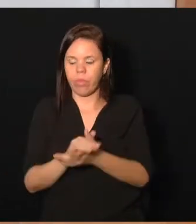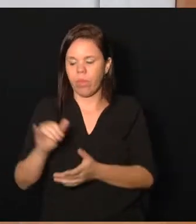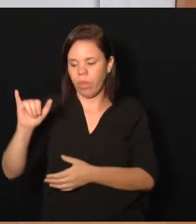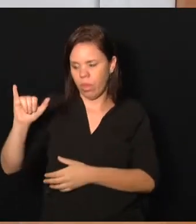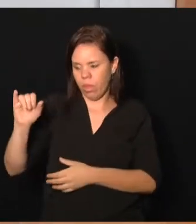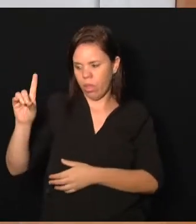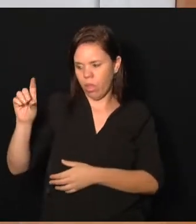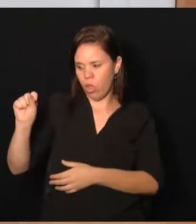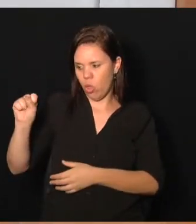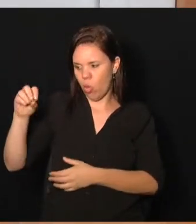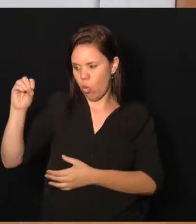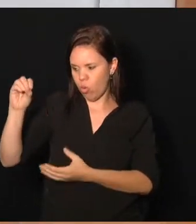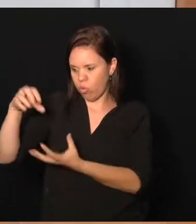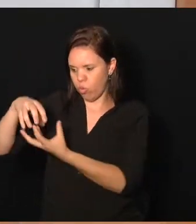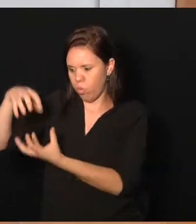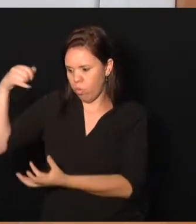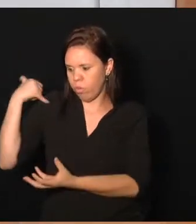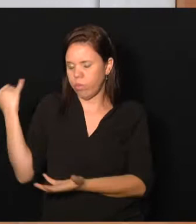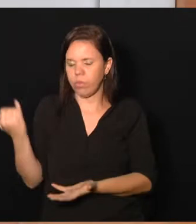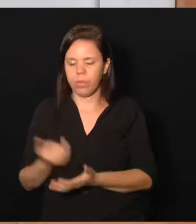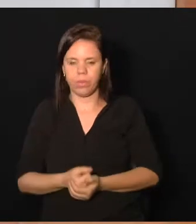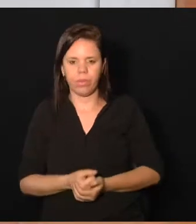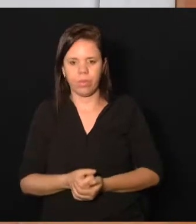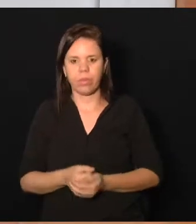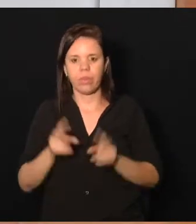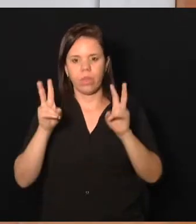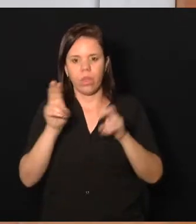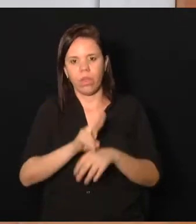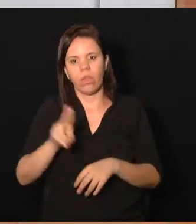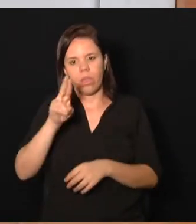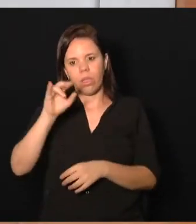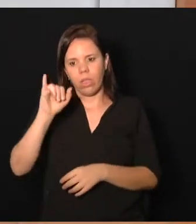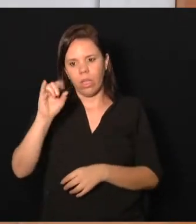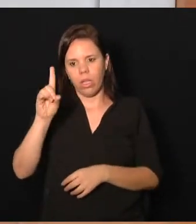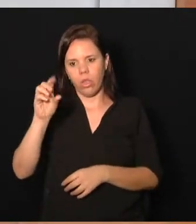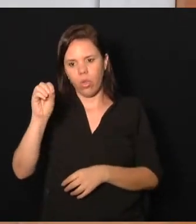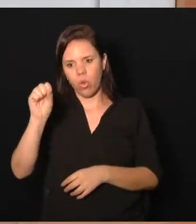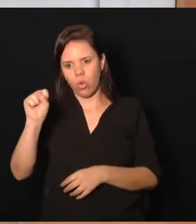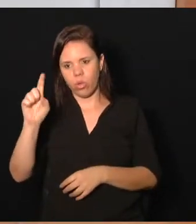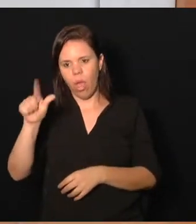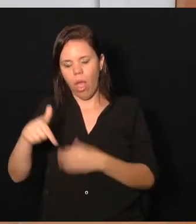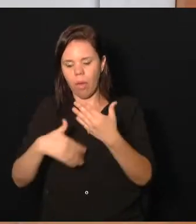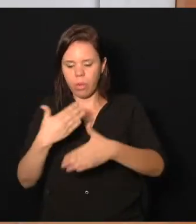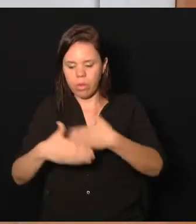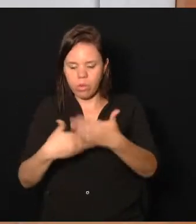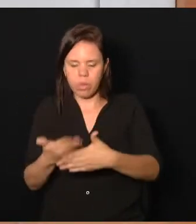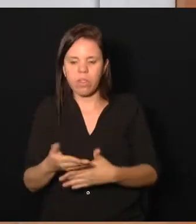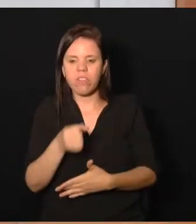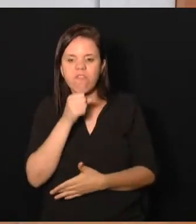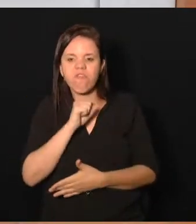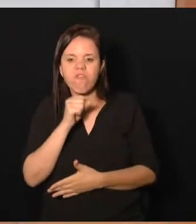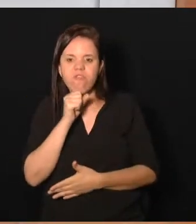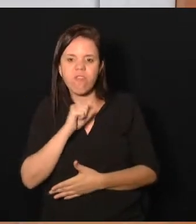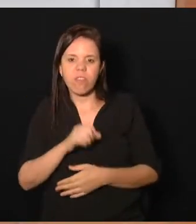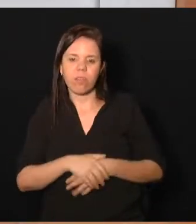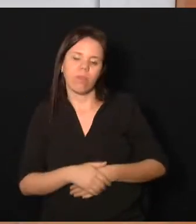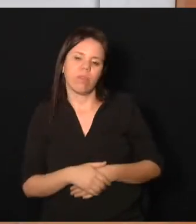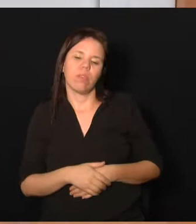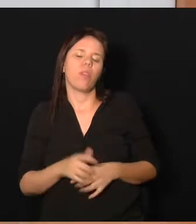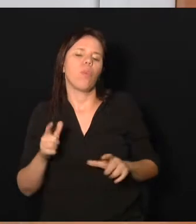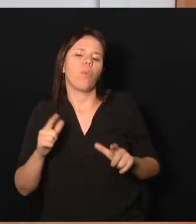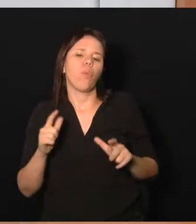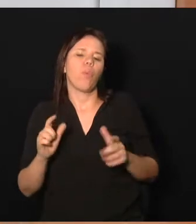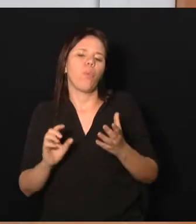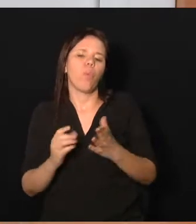utilizar idoso e a minha motivação é o processo de envelhecimento. E de onde